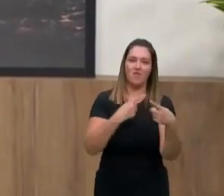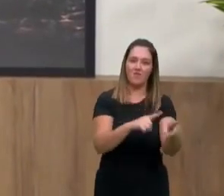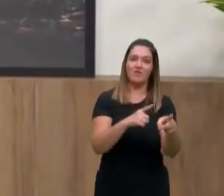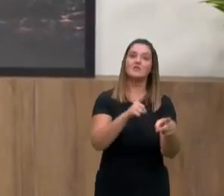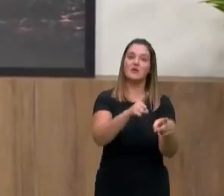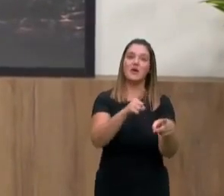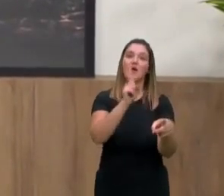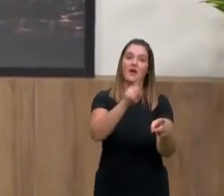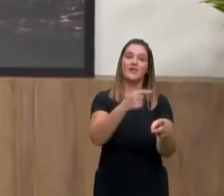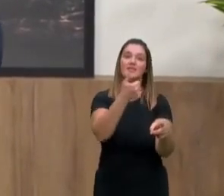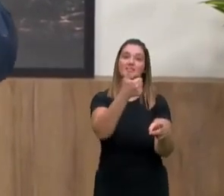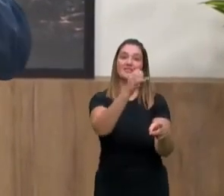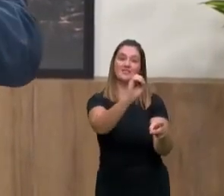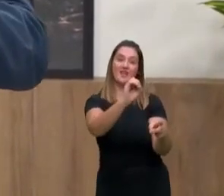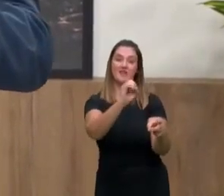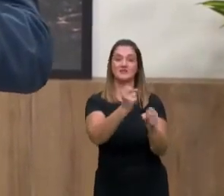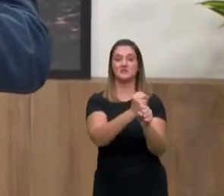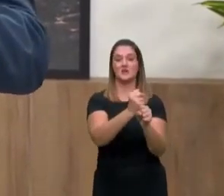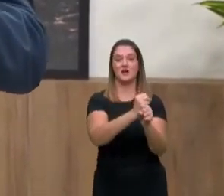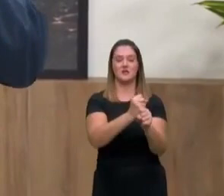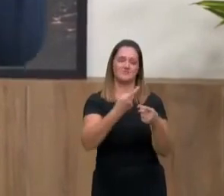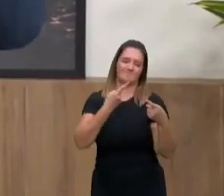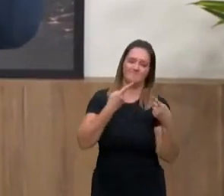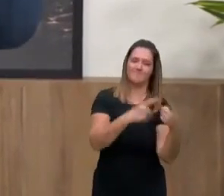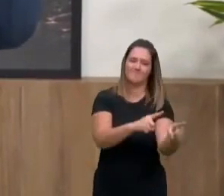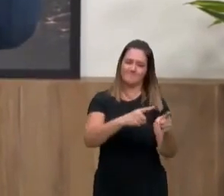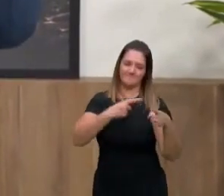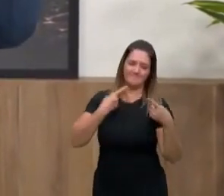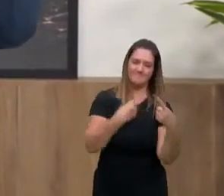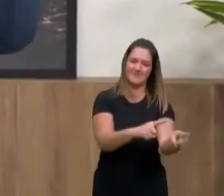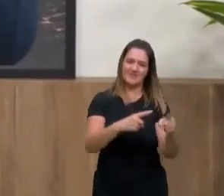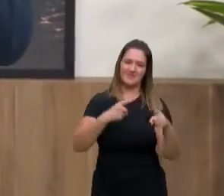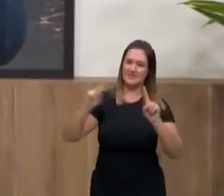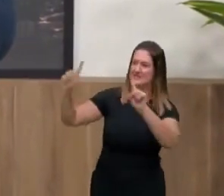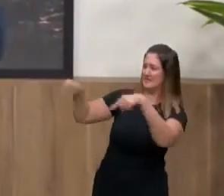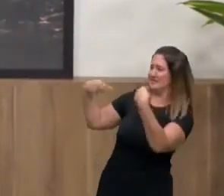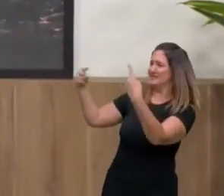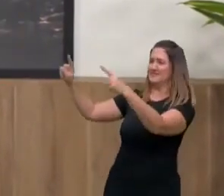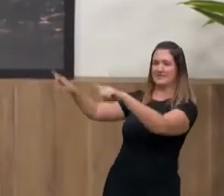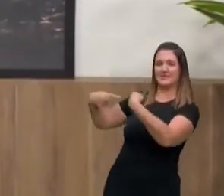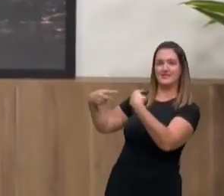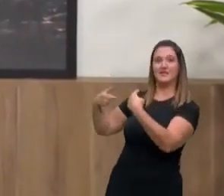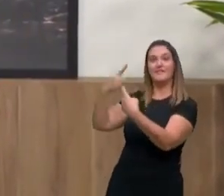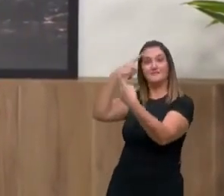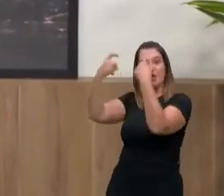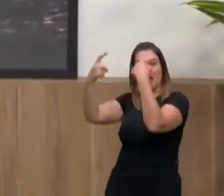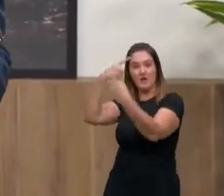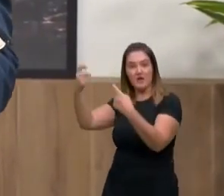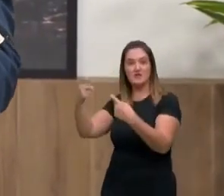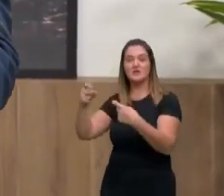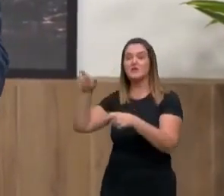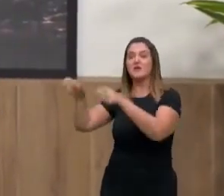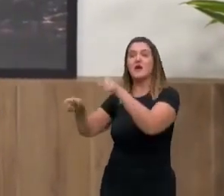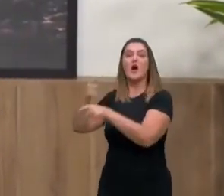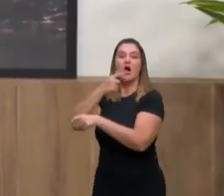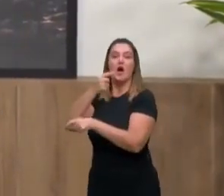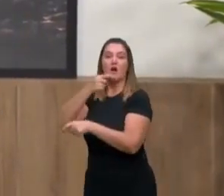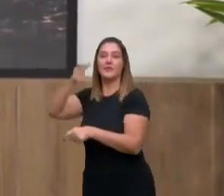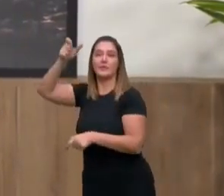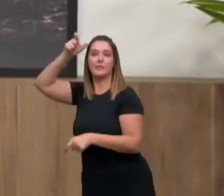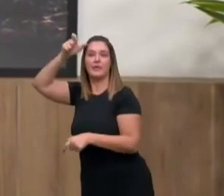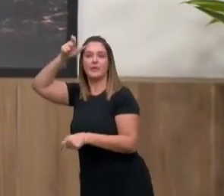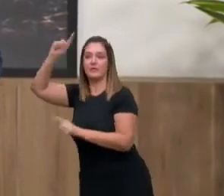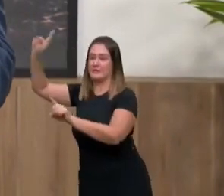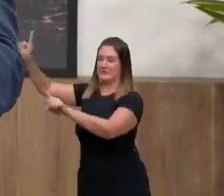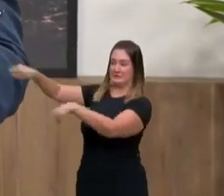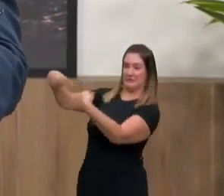de perseguição que a igreja cristã sofreu. Foi um ataque violento dirigido por homens usados